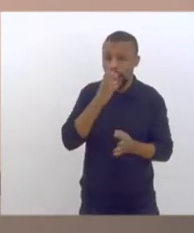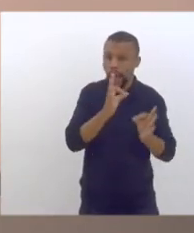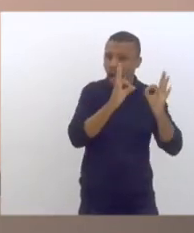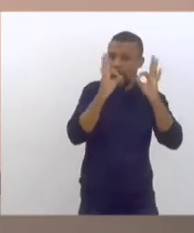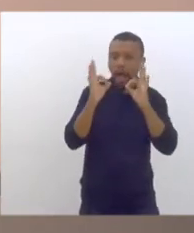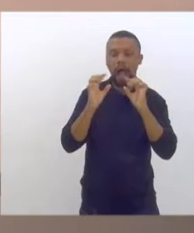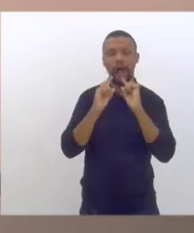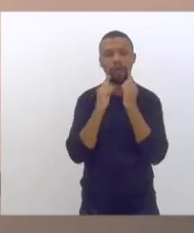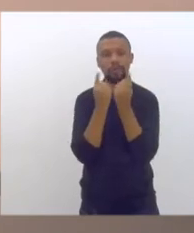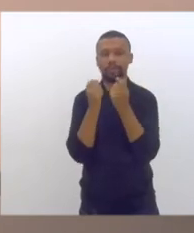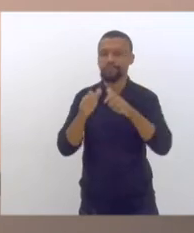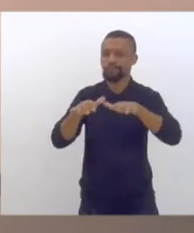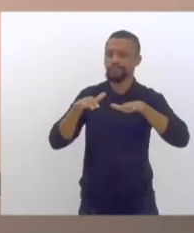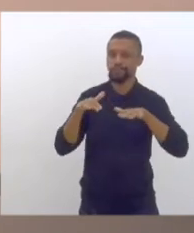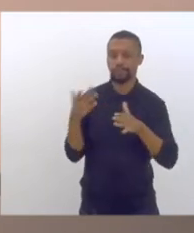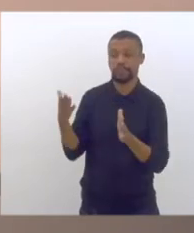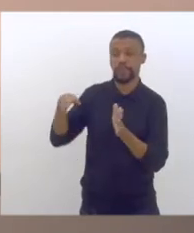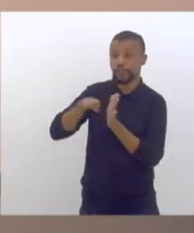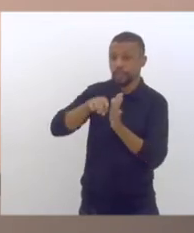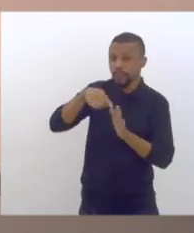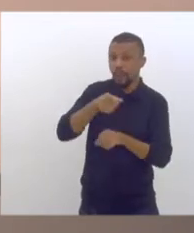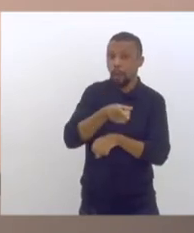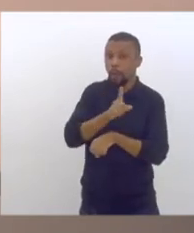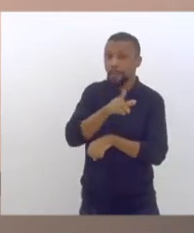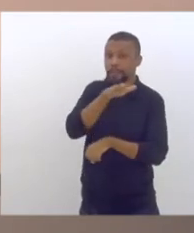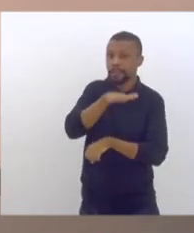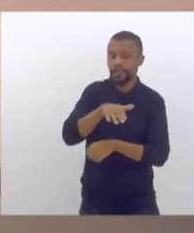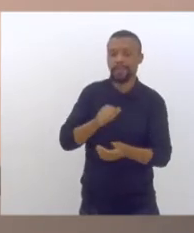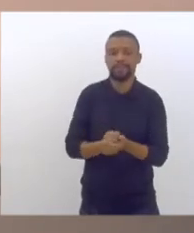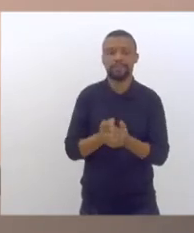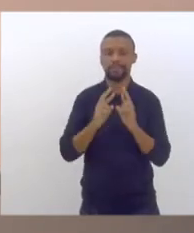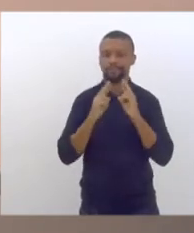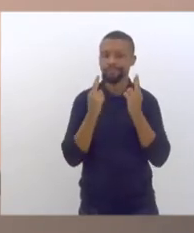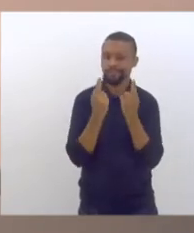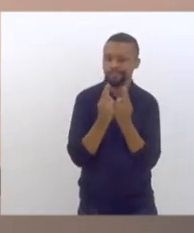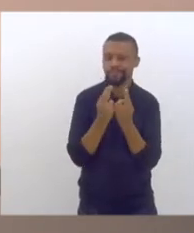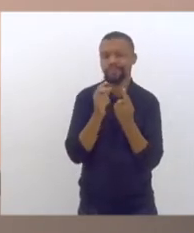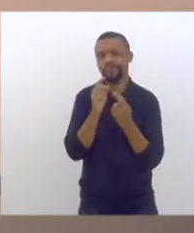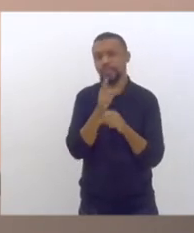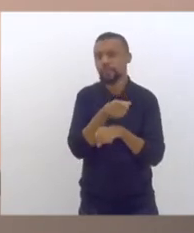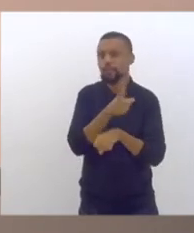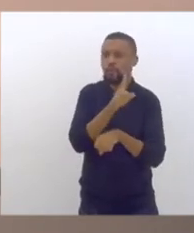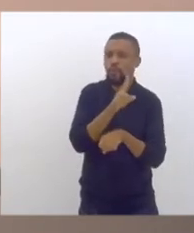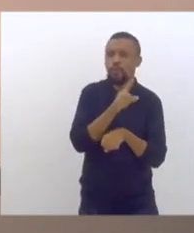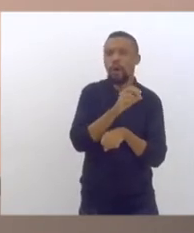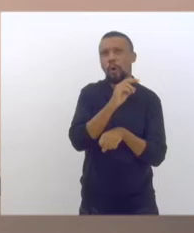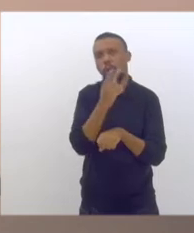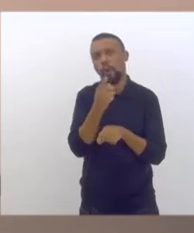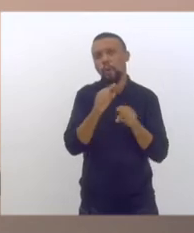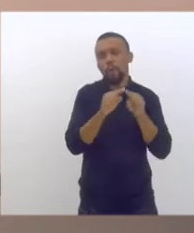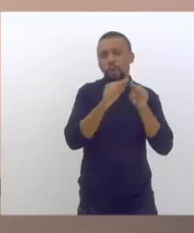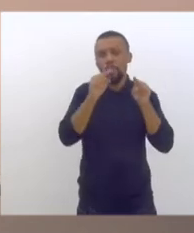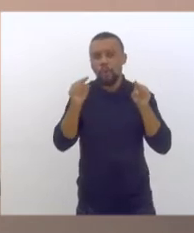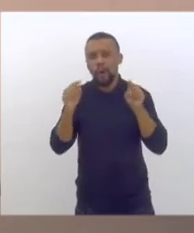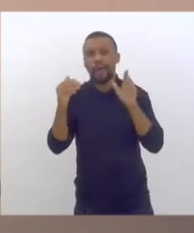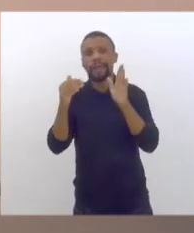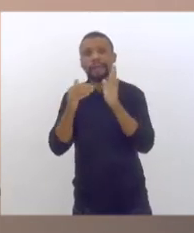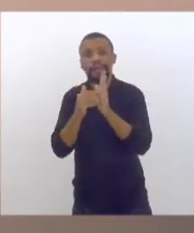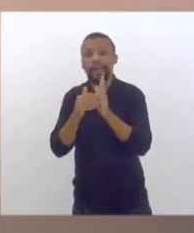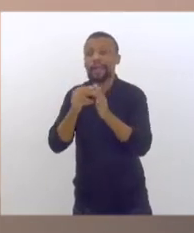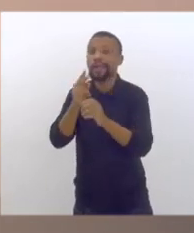está aqui uma hora a sessão iria de uma até 2:45 ou até duas horas enfim